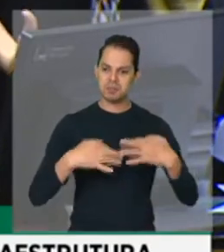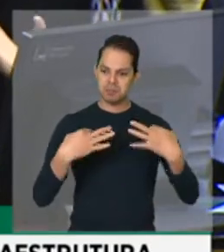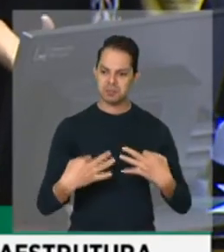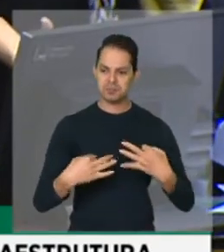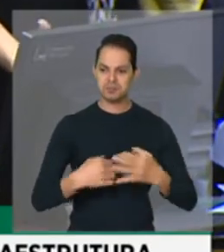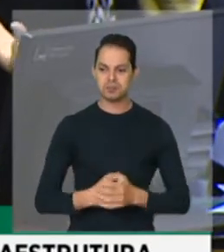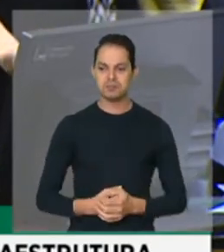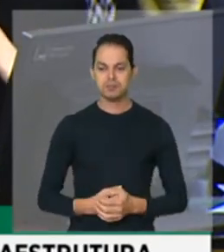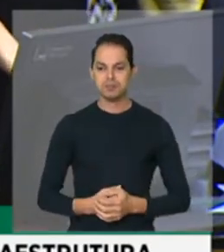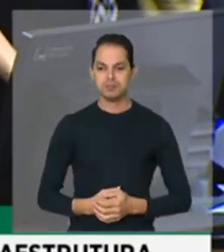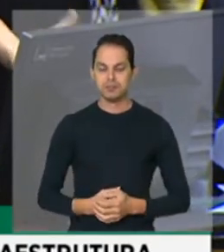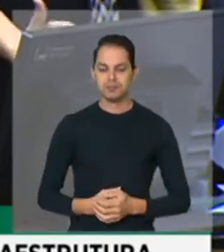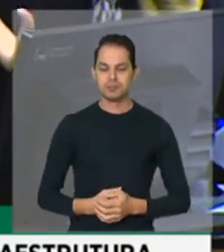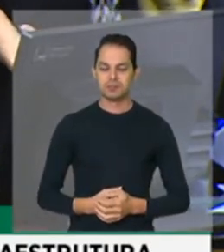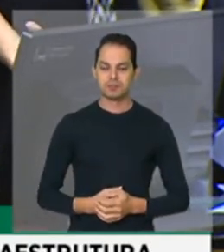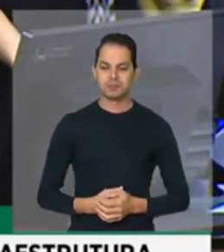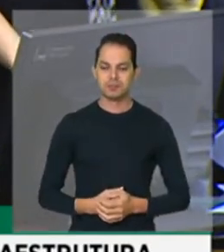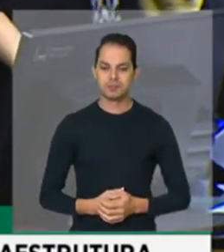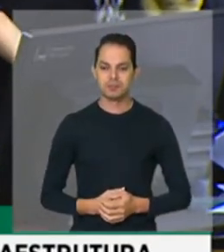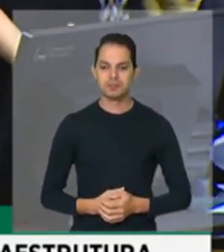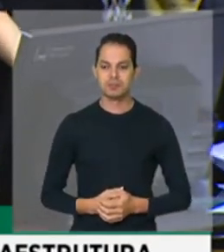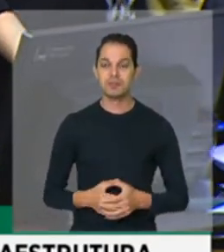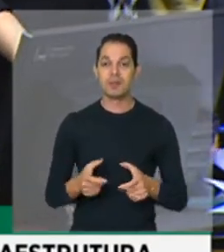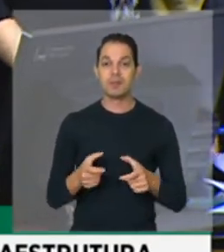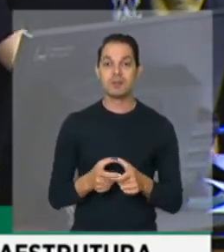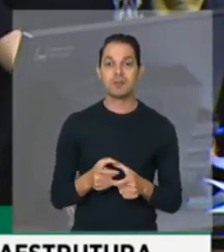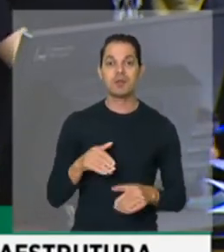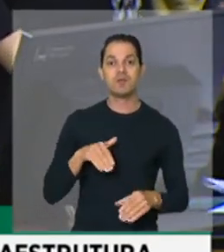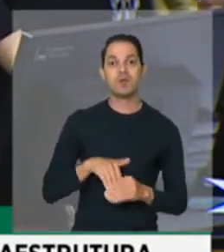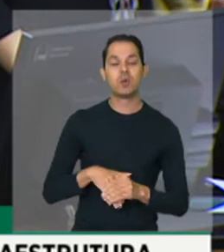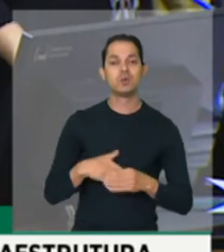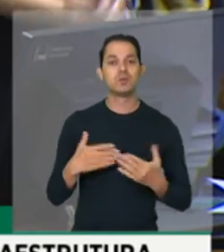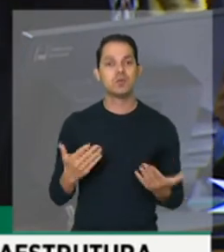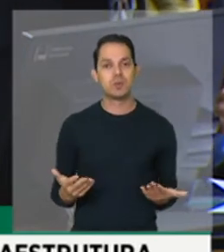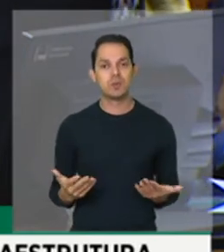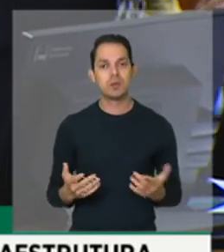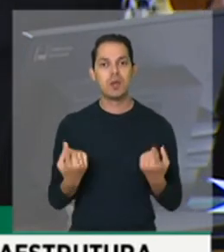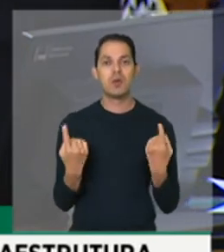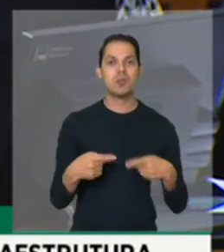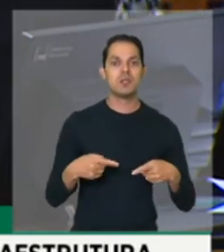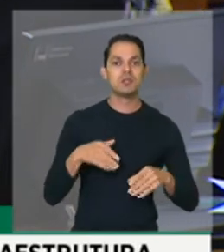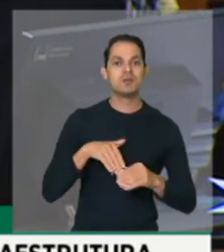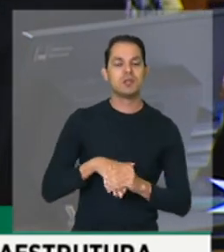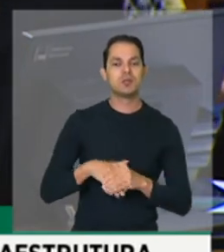Como orienta a minoria, a oposição...